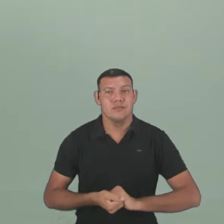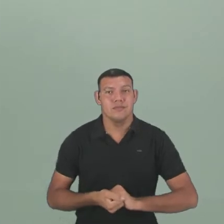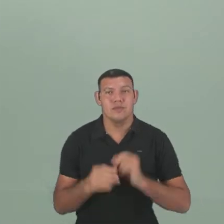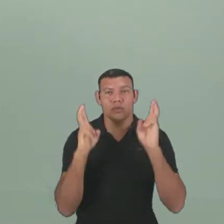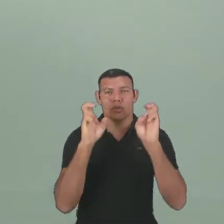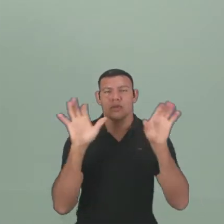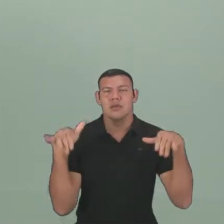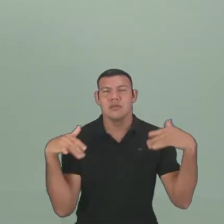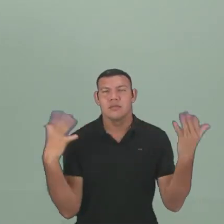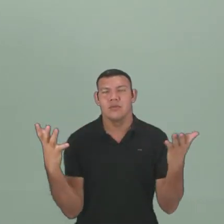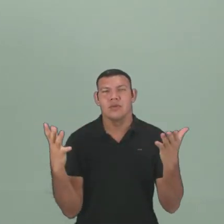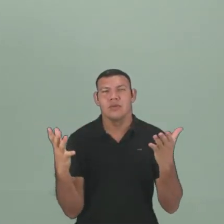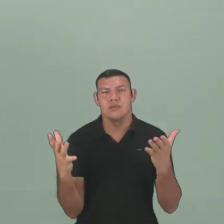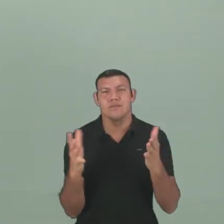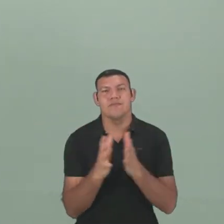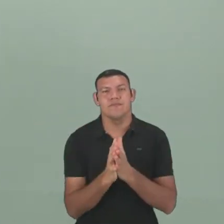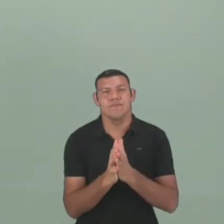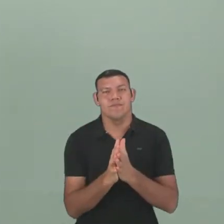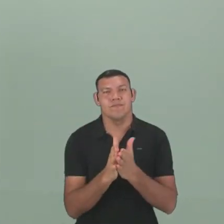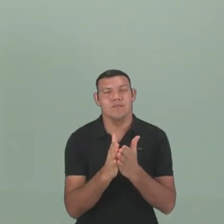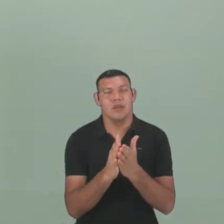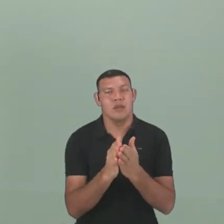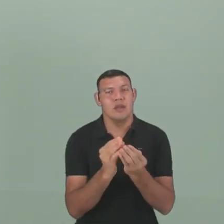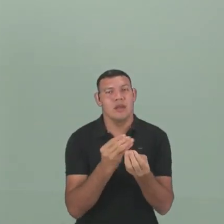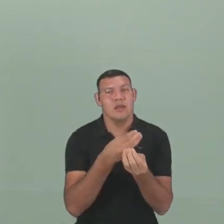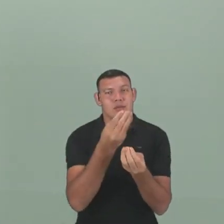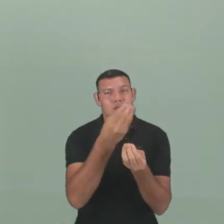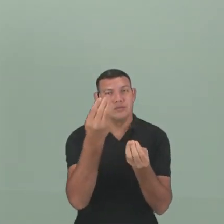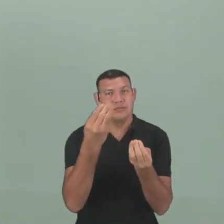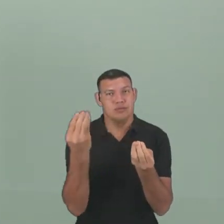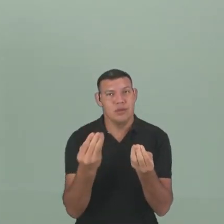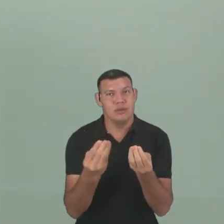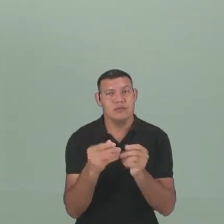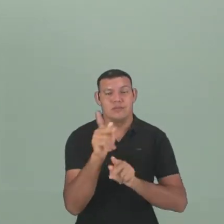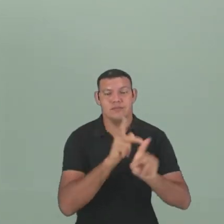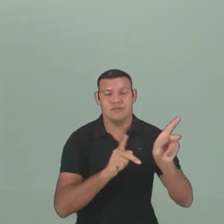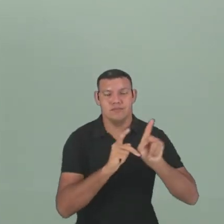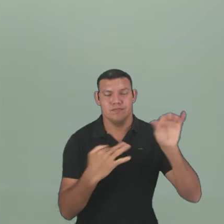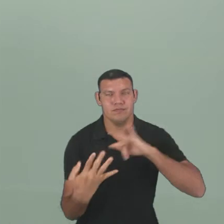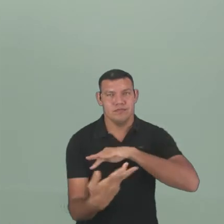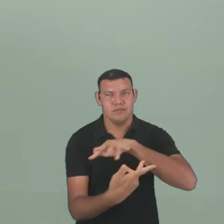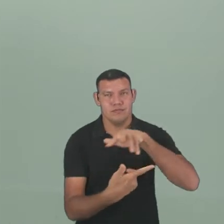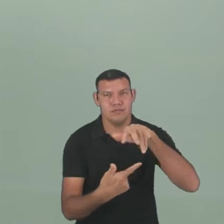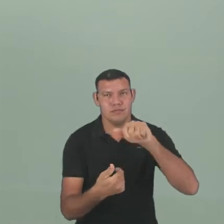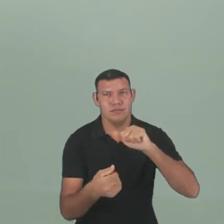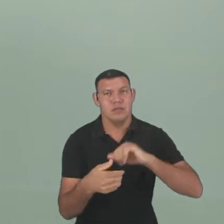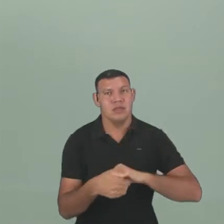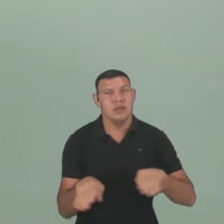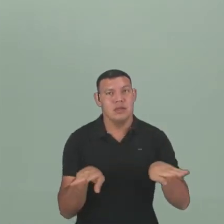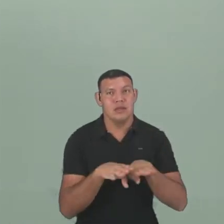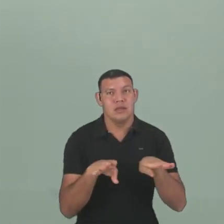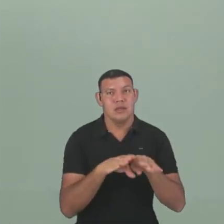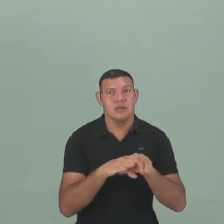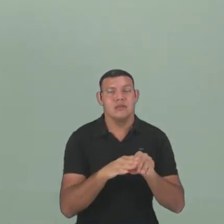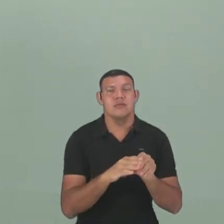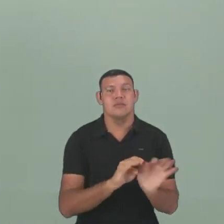nosso tema de hoje é distribuição da população mundial e